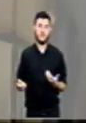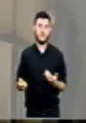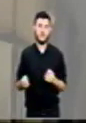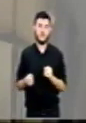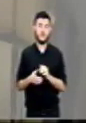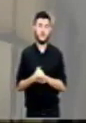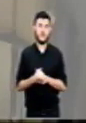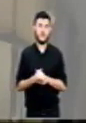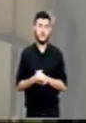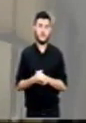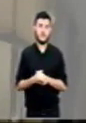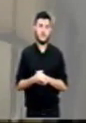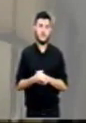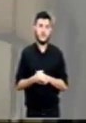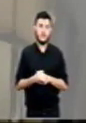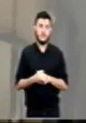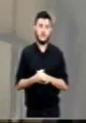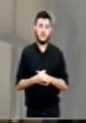Adiante.